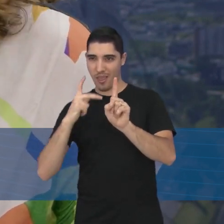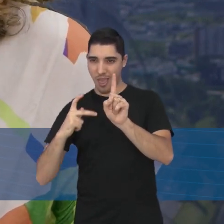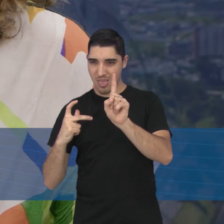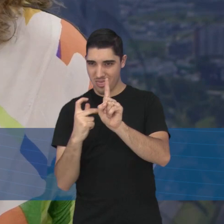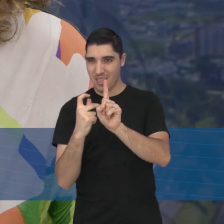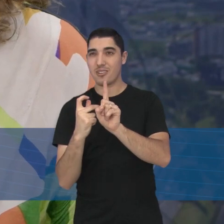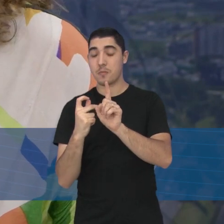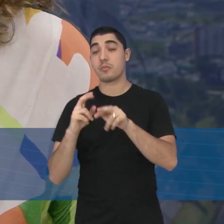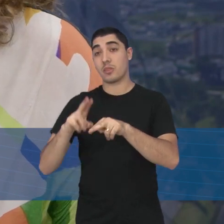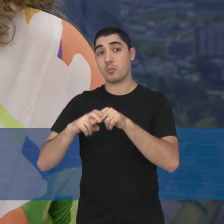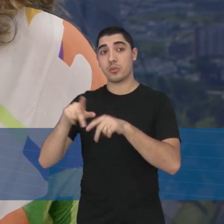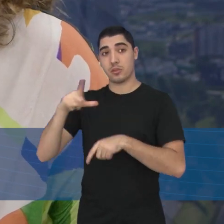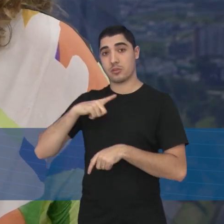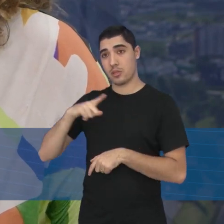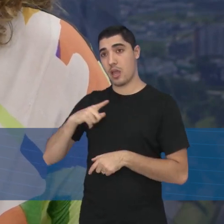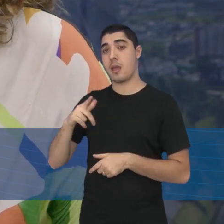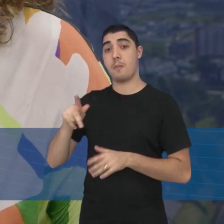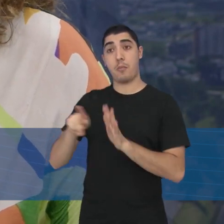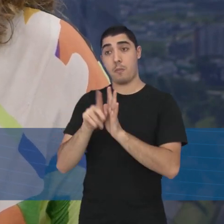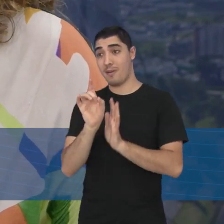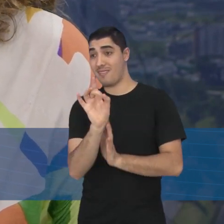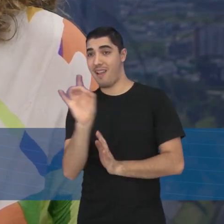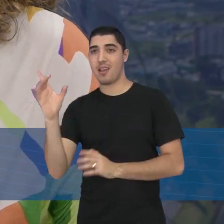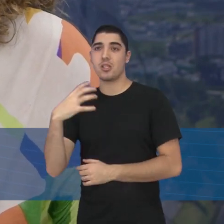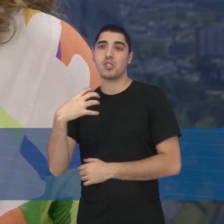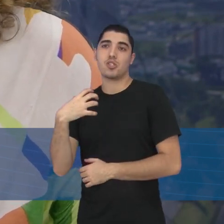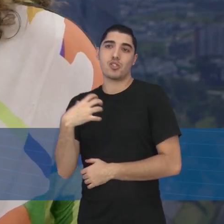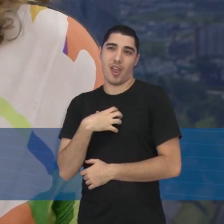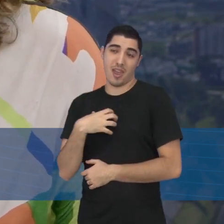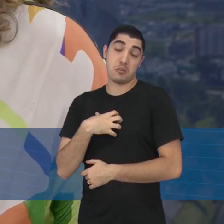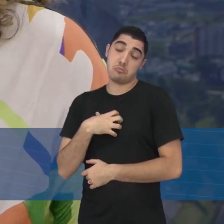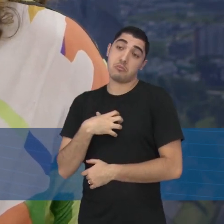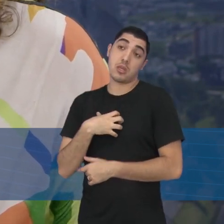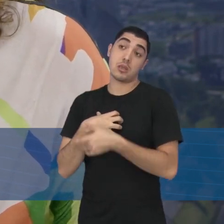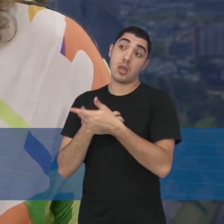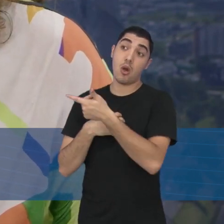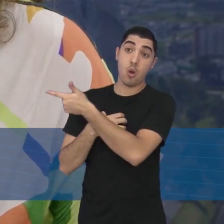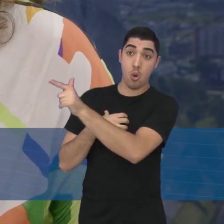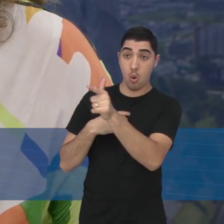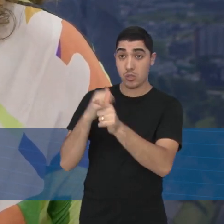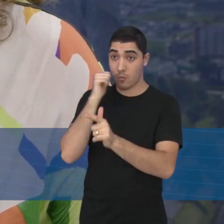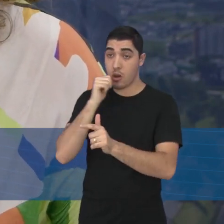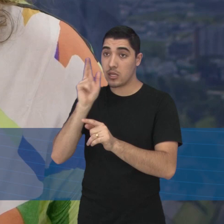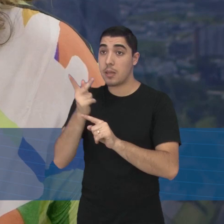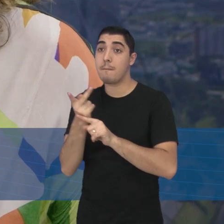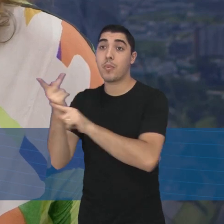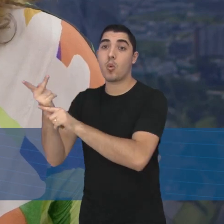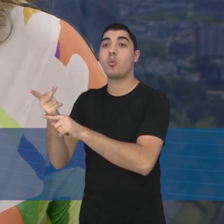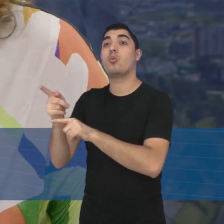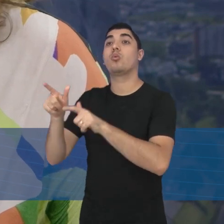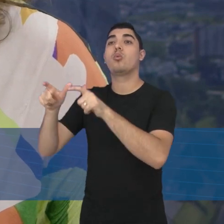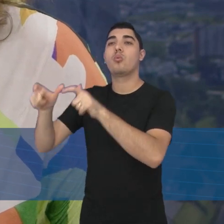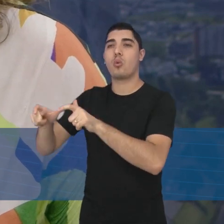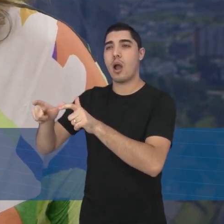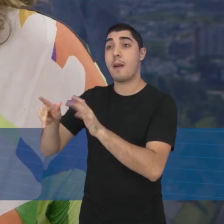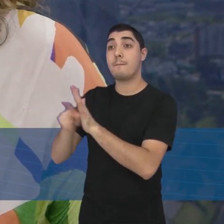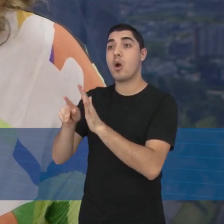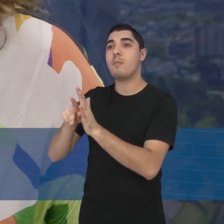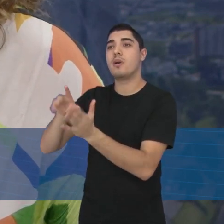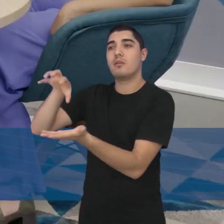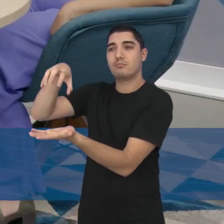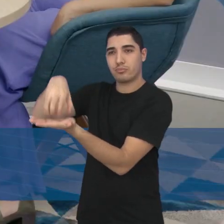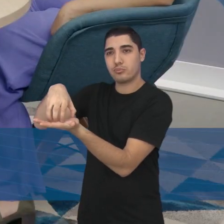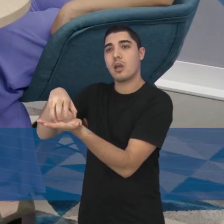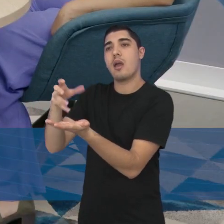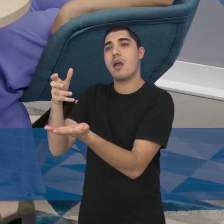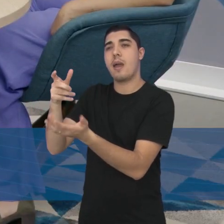ter uma nova gestação por qualquer motivo, muitas procuram a clínicas de reprodução para fertilização in vitro,